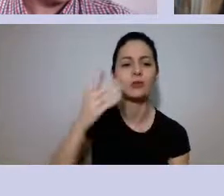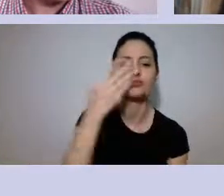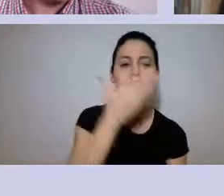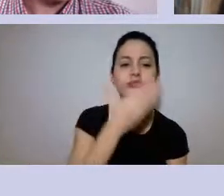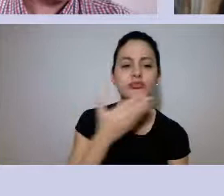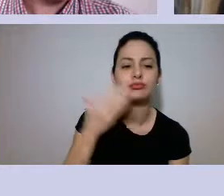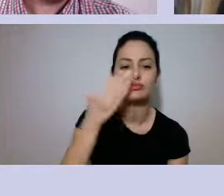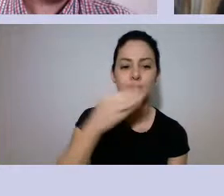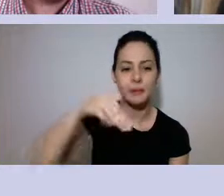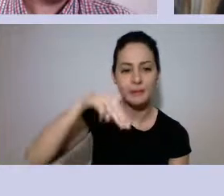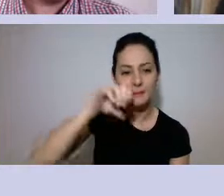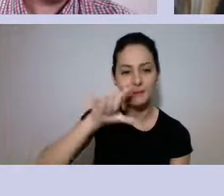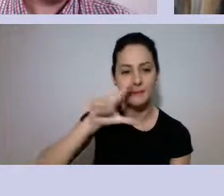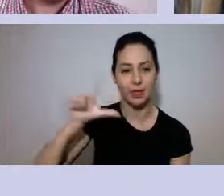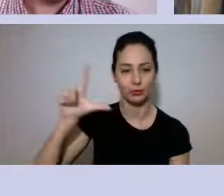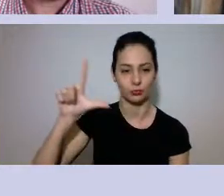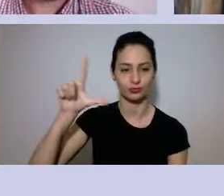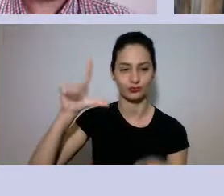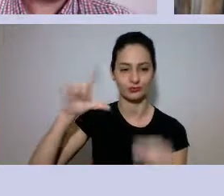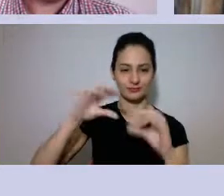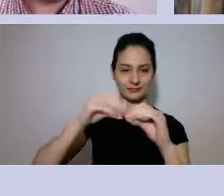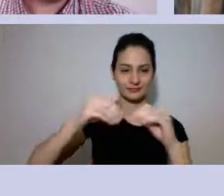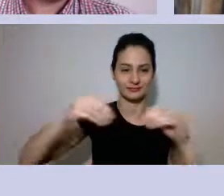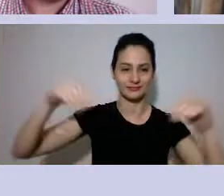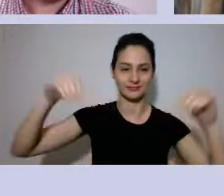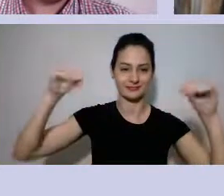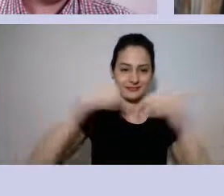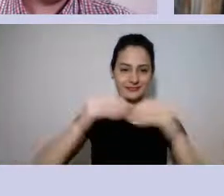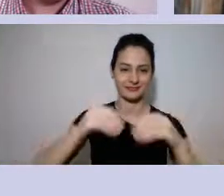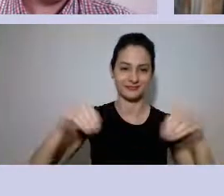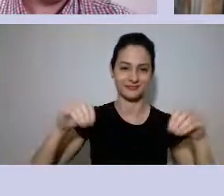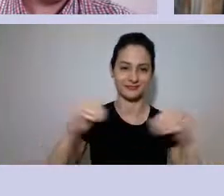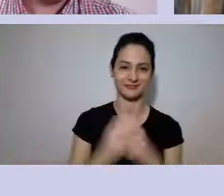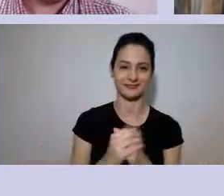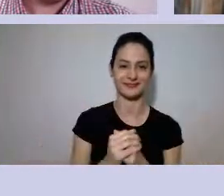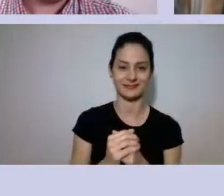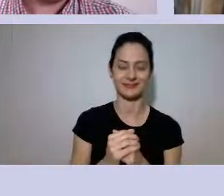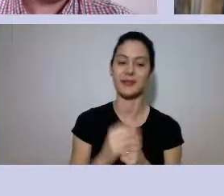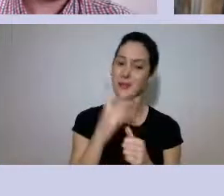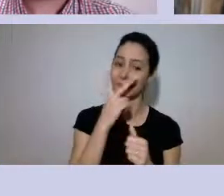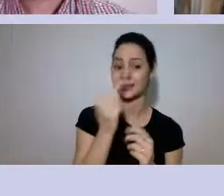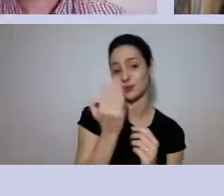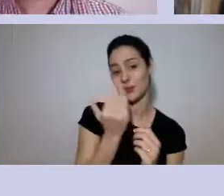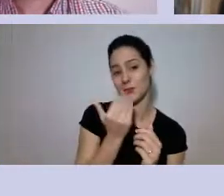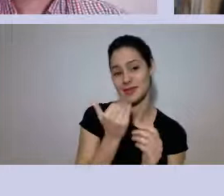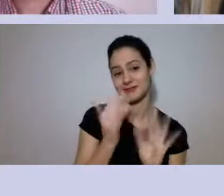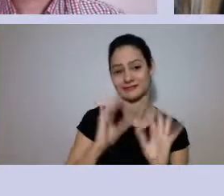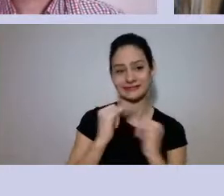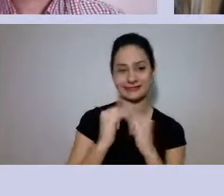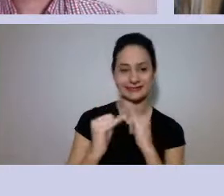agave. Y hasta ahí se llega con lo más próximo a la comida.